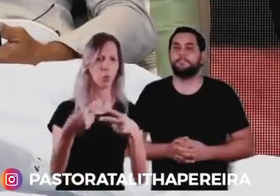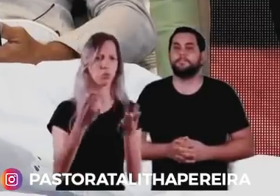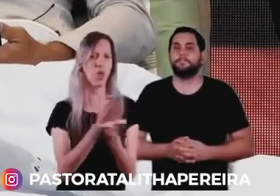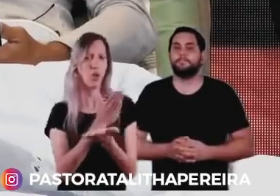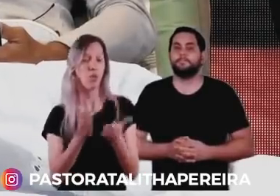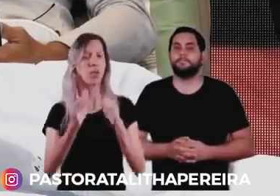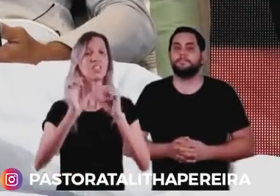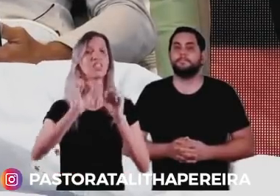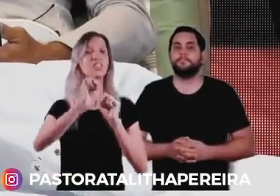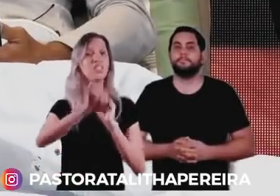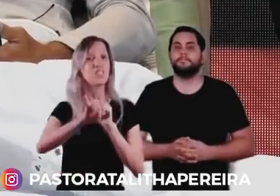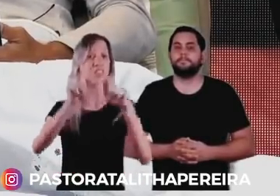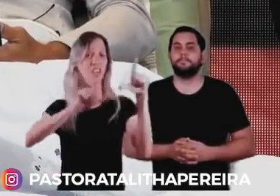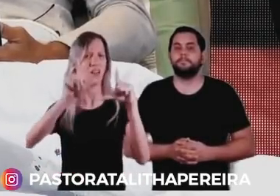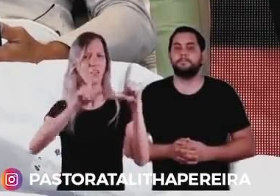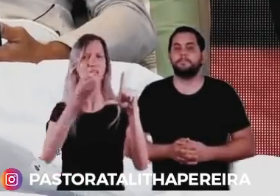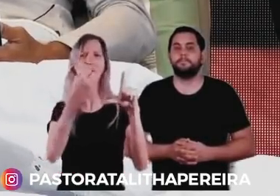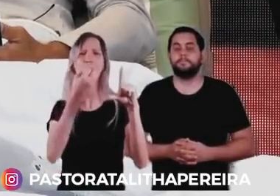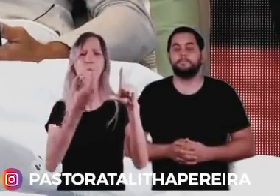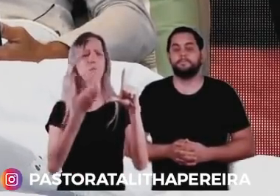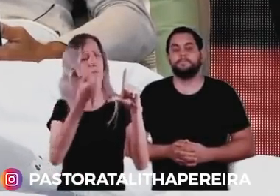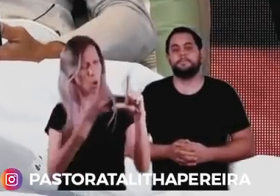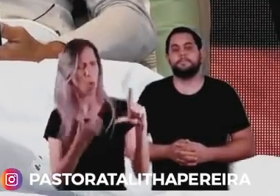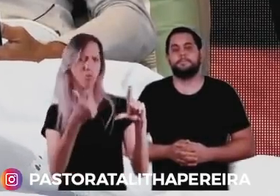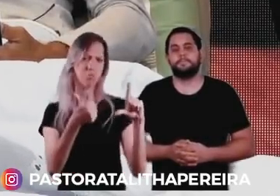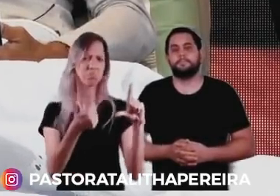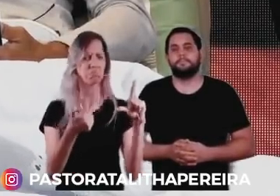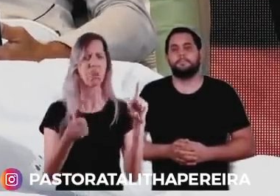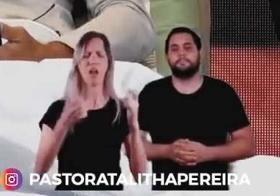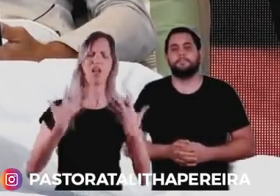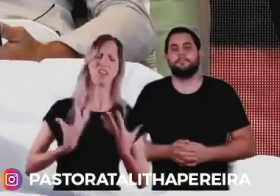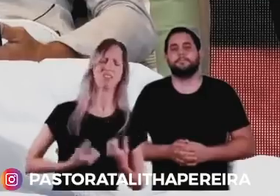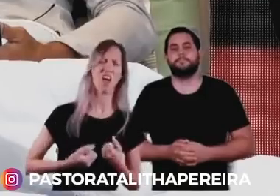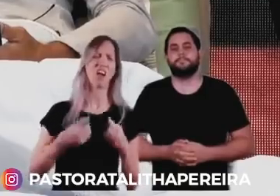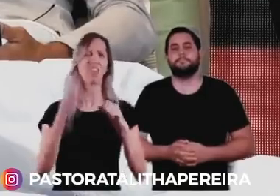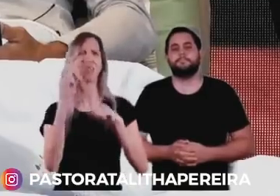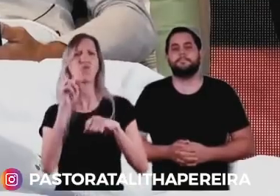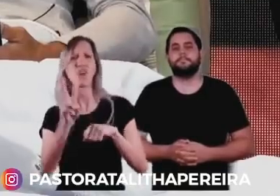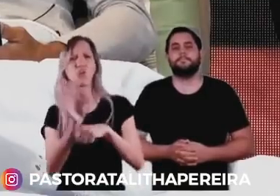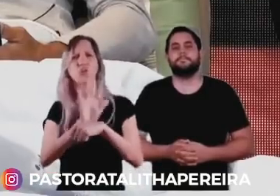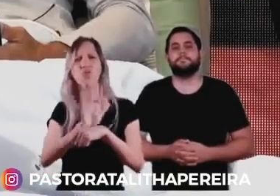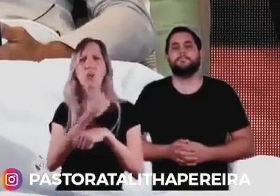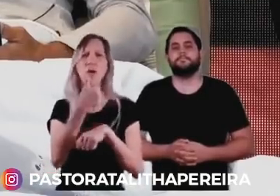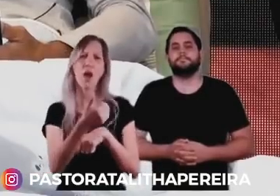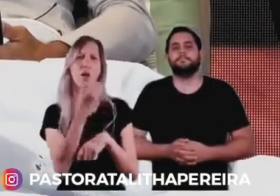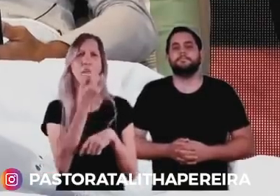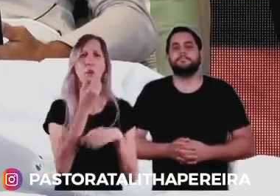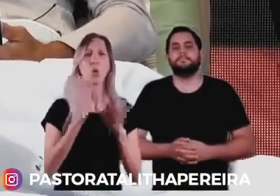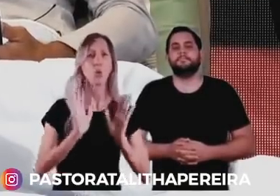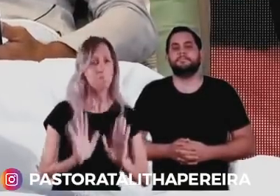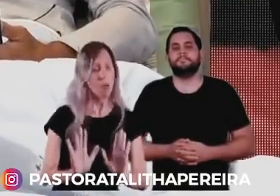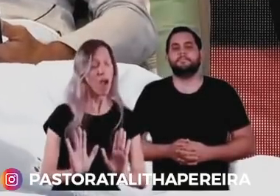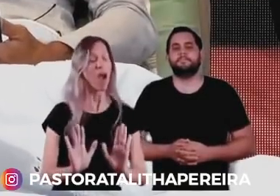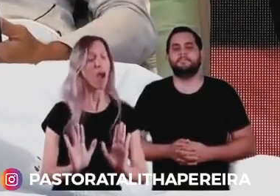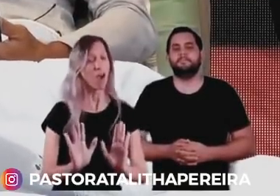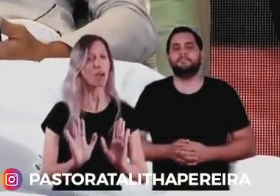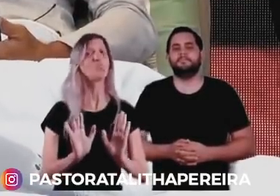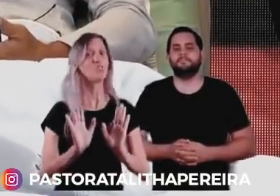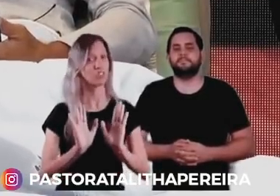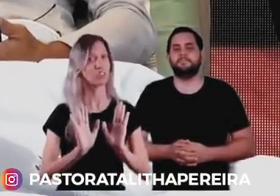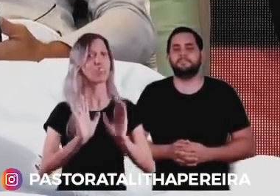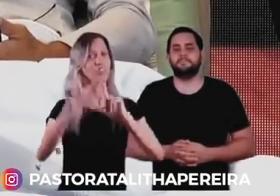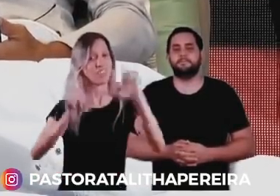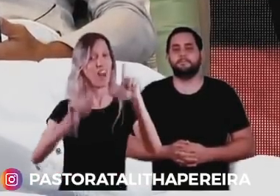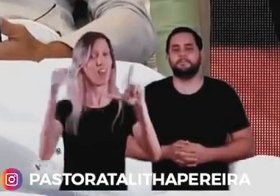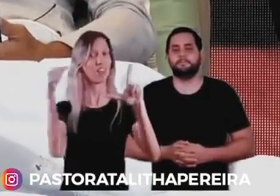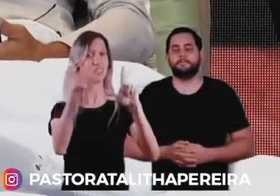no quarto é boa, lógico, você está cansado, está ali, está vendo um filme, está descontraindo, porém, ela rouba